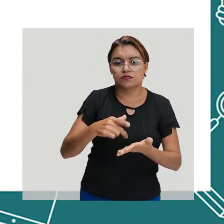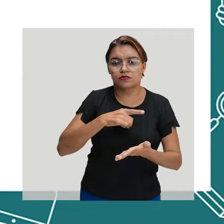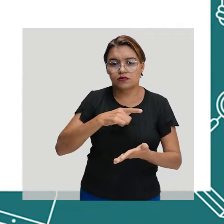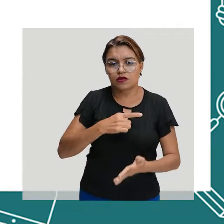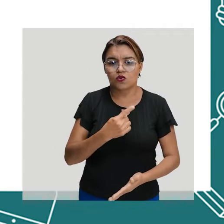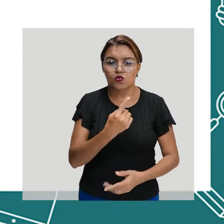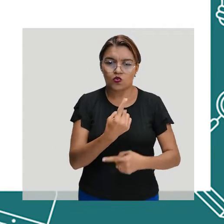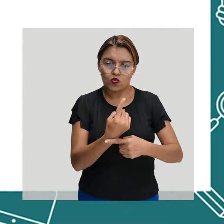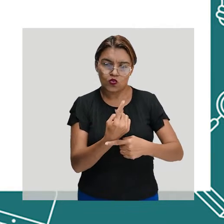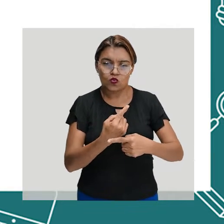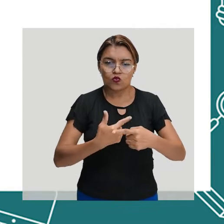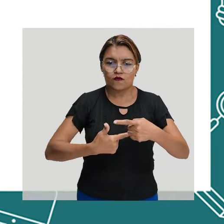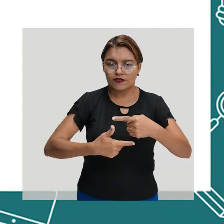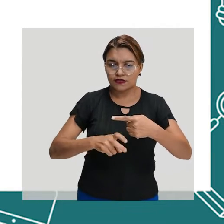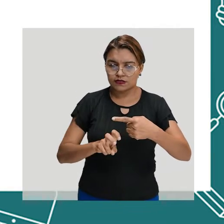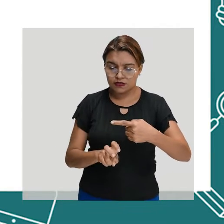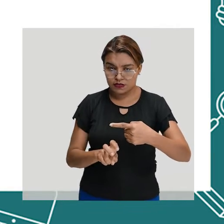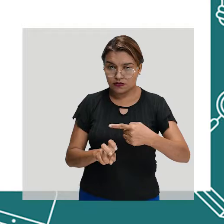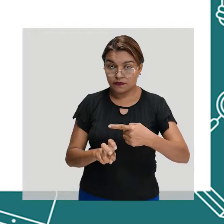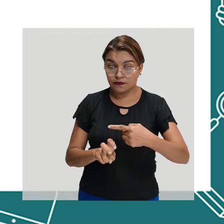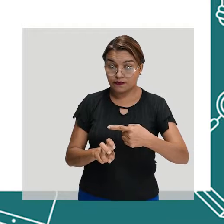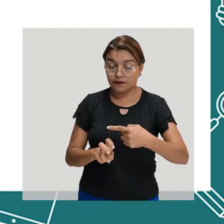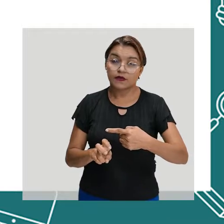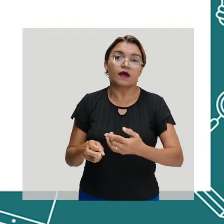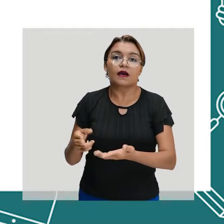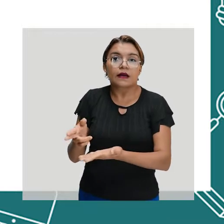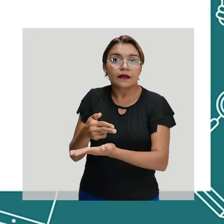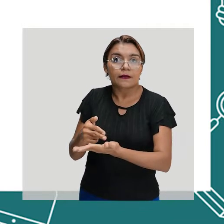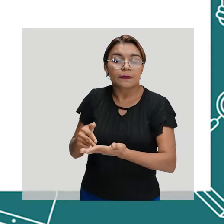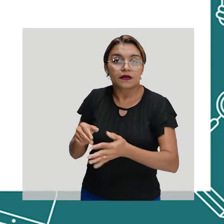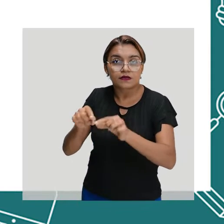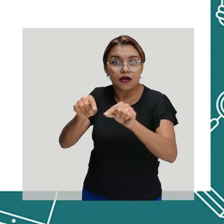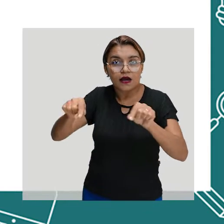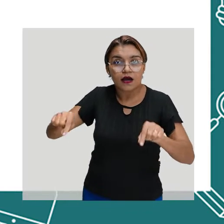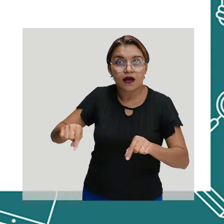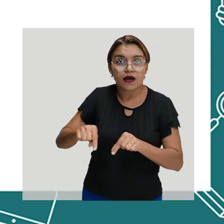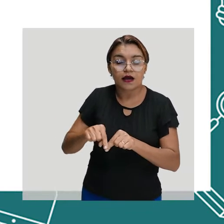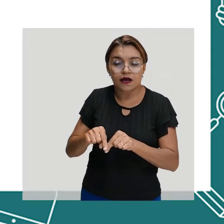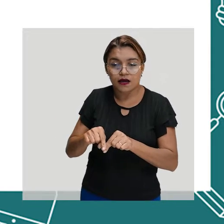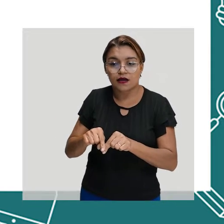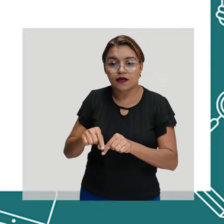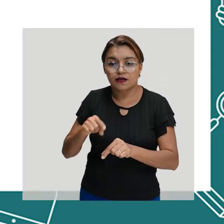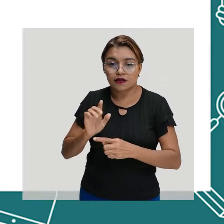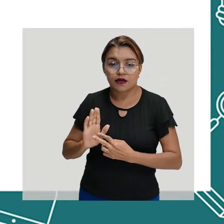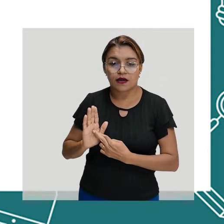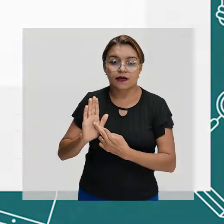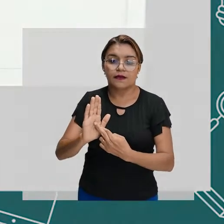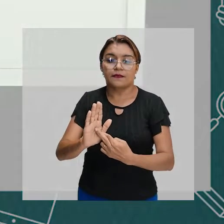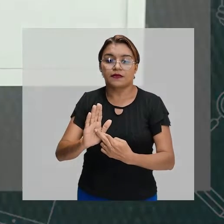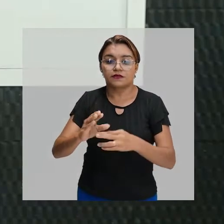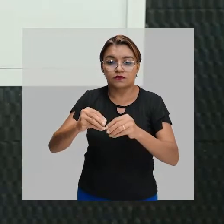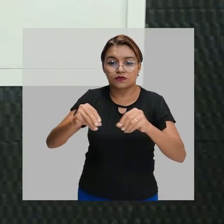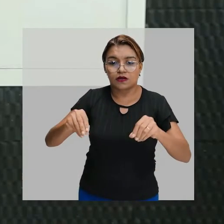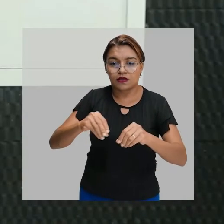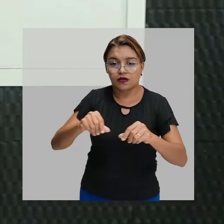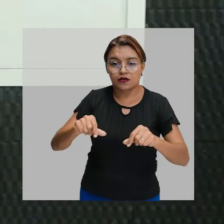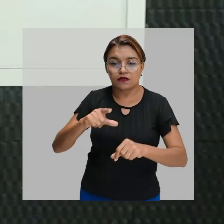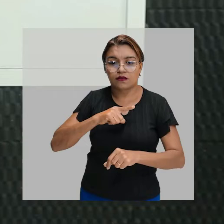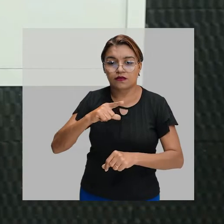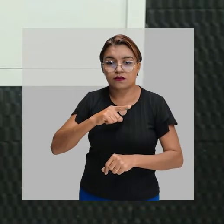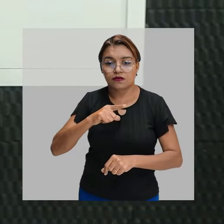na planta baixa a área da figura que representa esse terreno em centímetros quadrados e